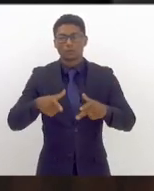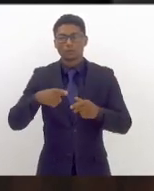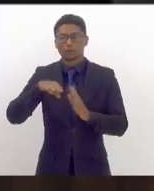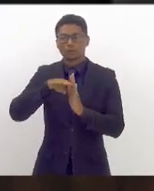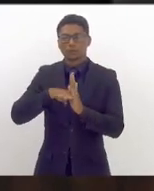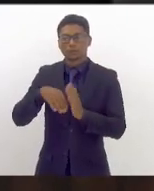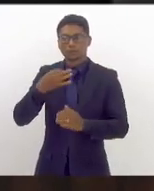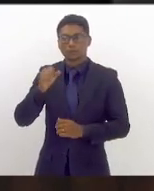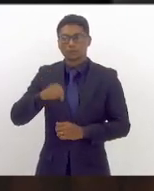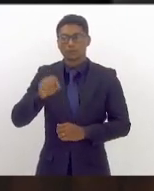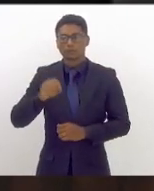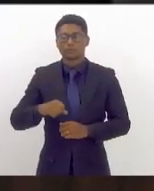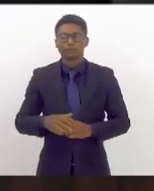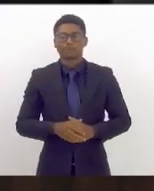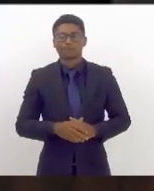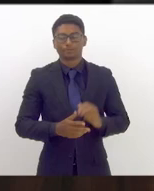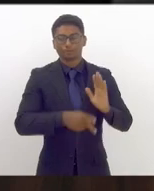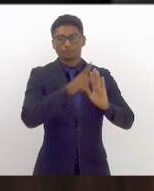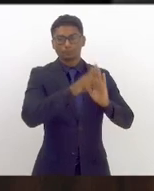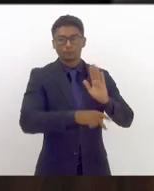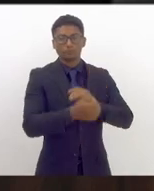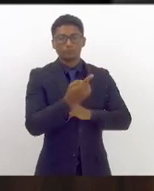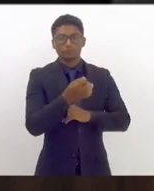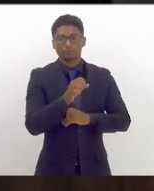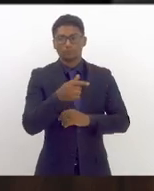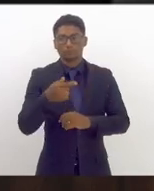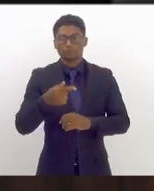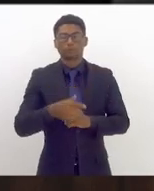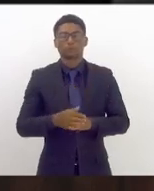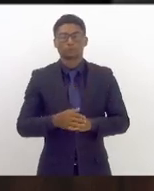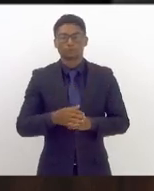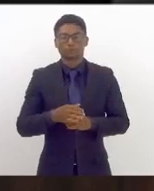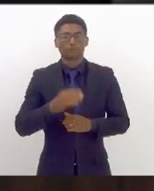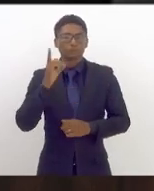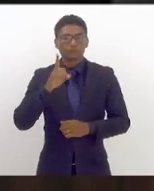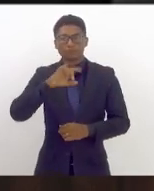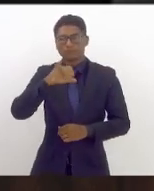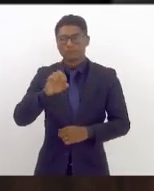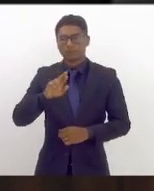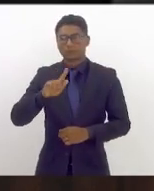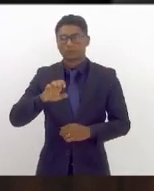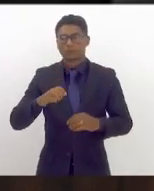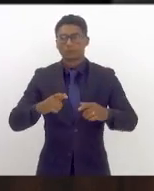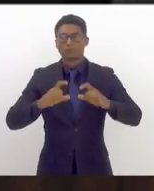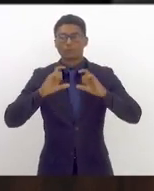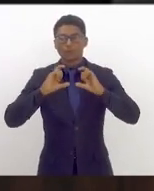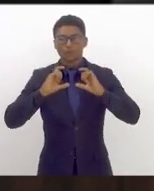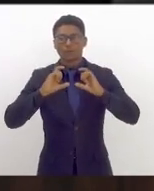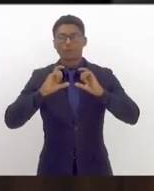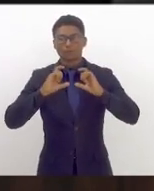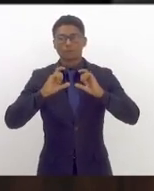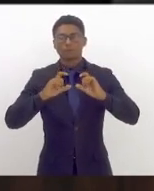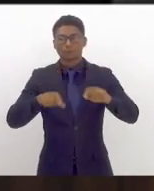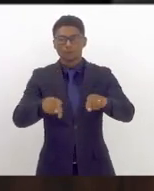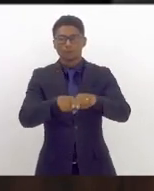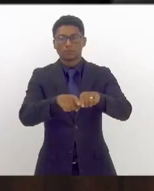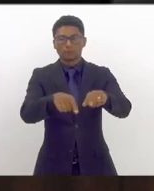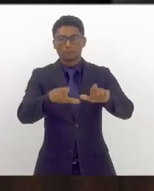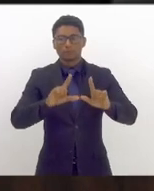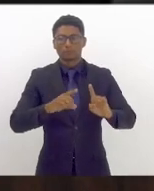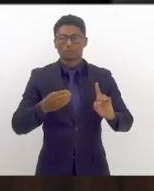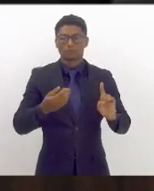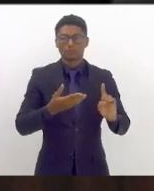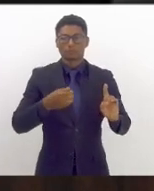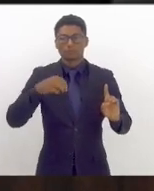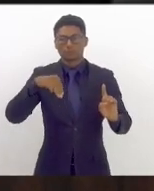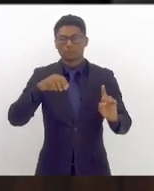Thiago Pampulha projeto de resolução 1672 22 de autoria deputado Jorge Felipe consegue medalha e respectivo diploma o senhor